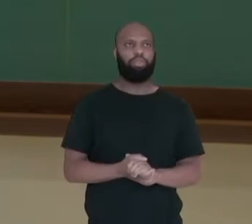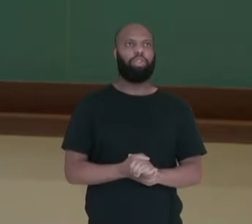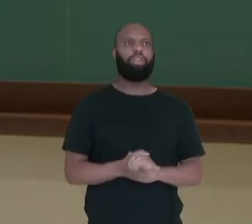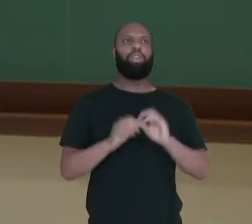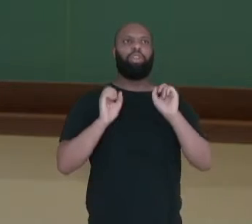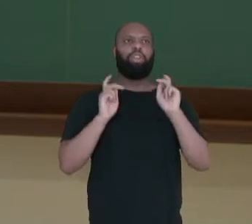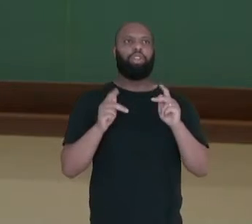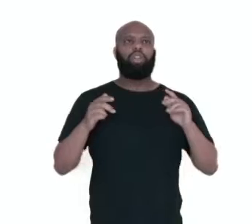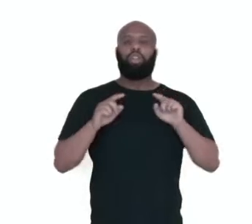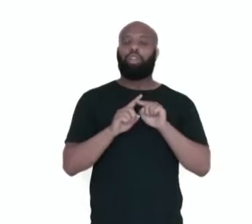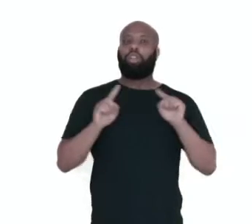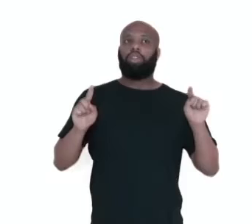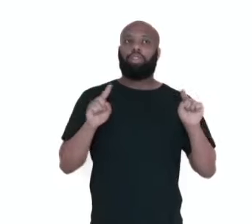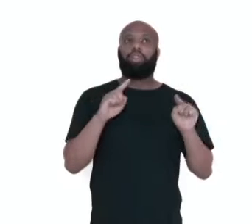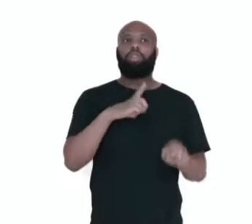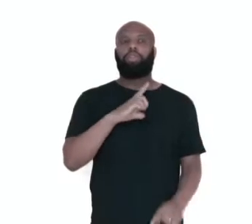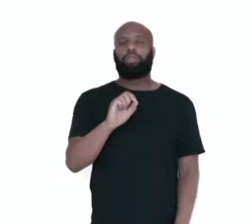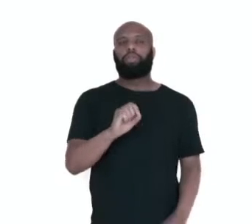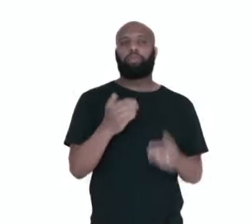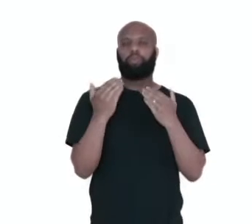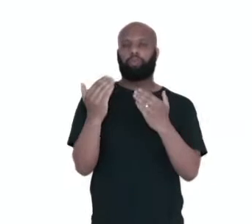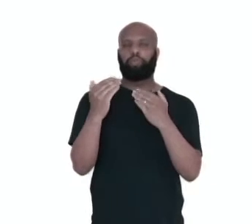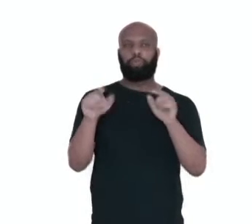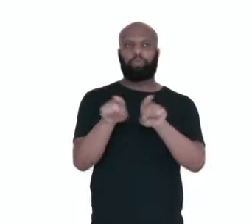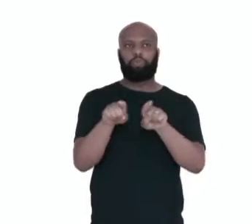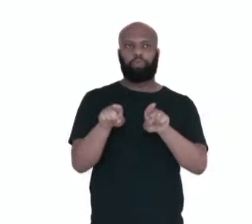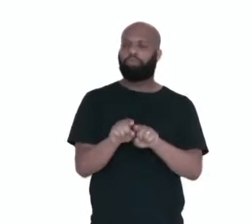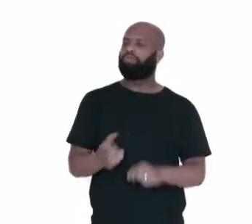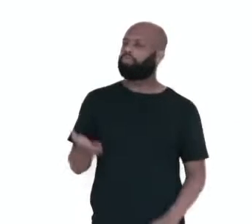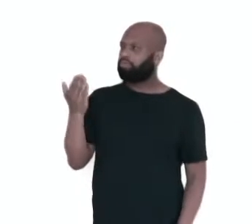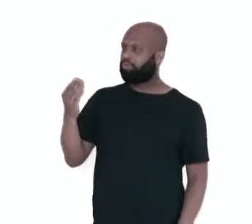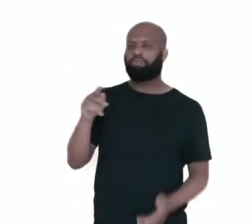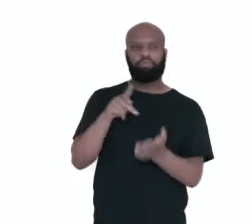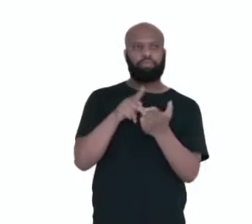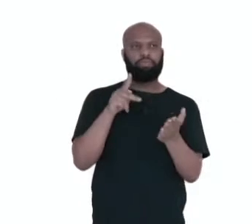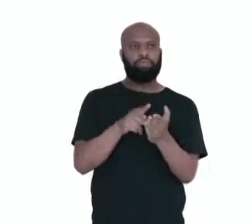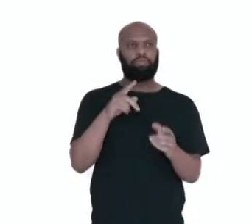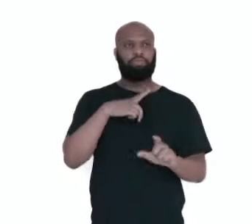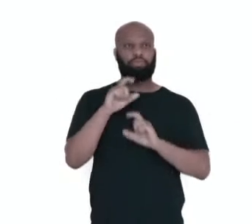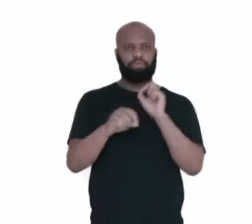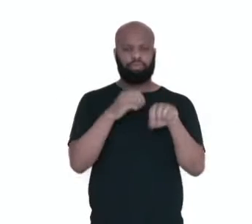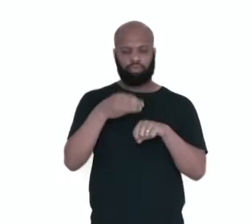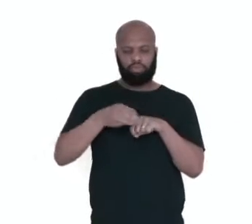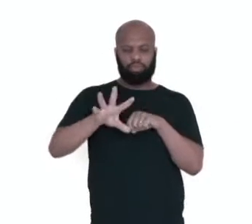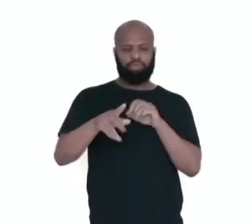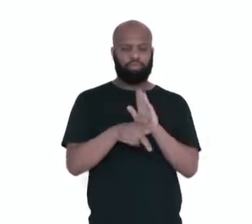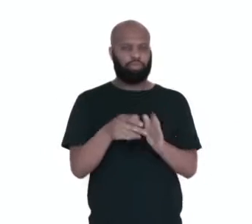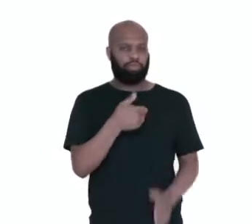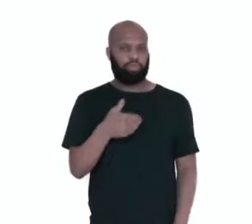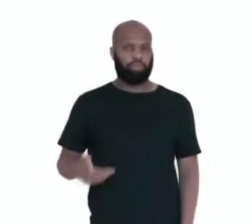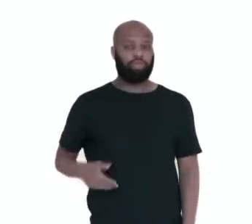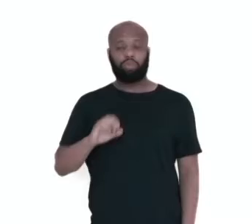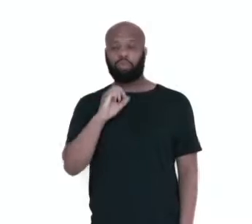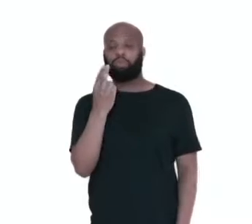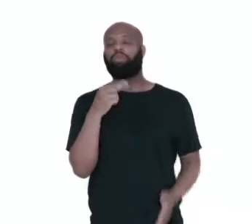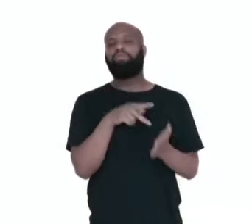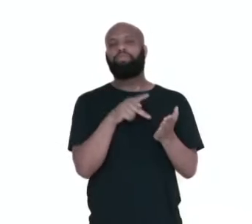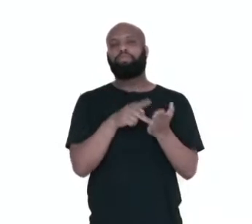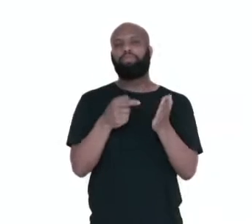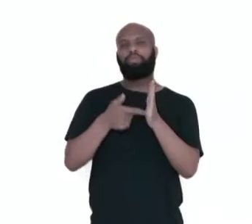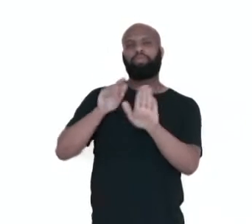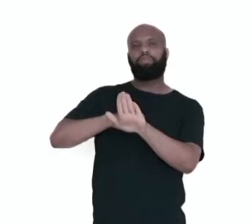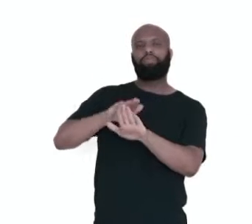Bom, mas aí fica uma dúvida, estaria ele de fato dando lições ao governante ou, na